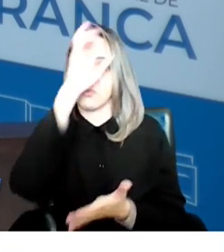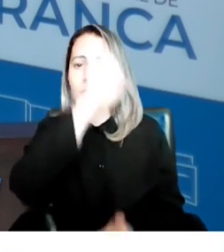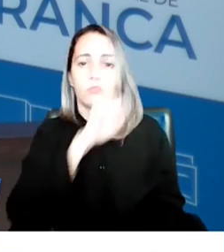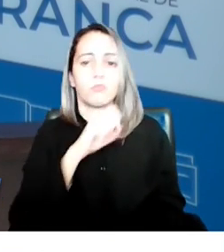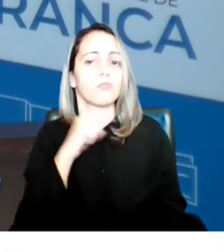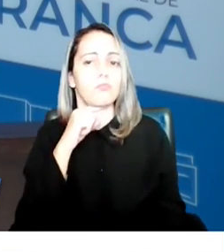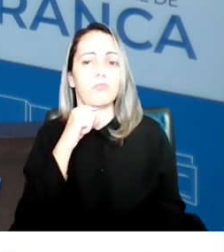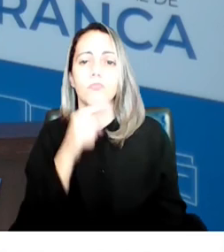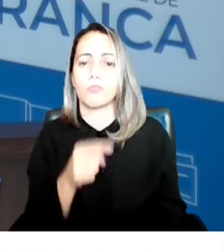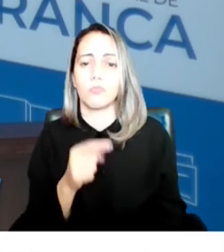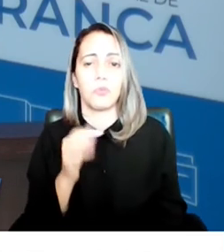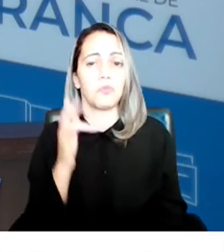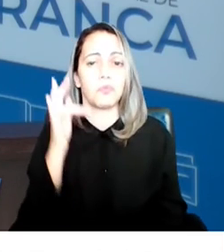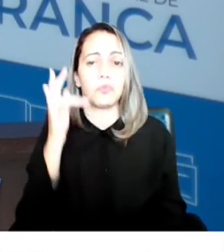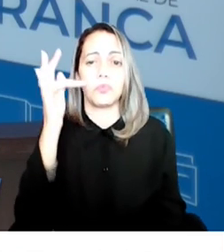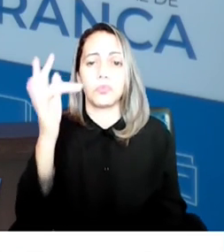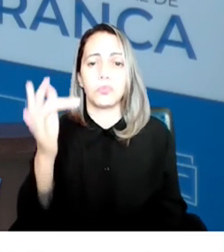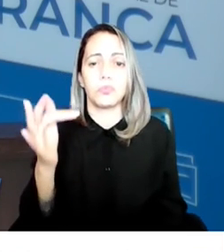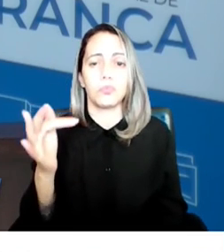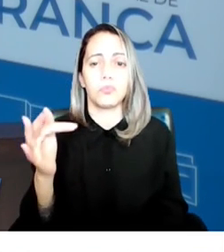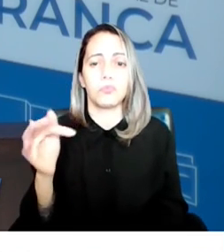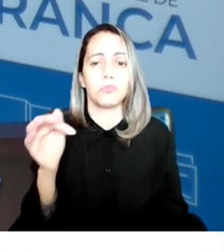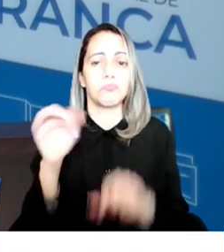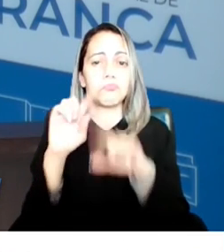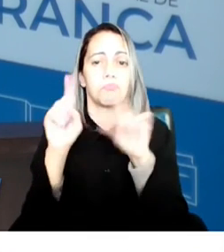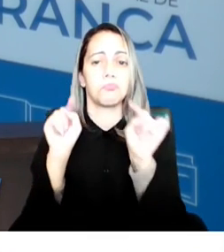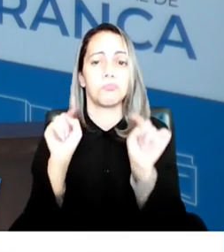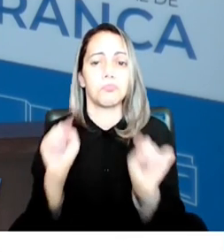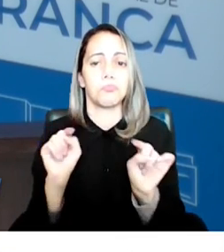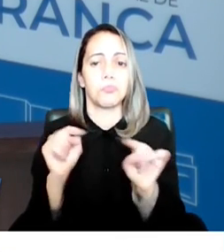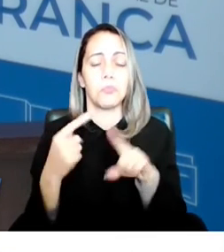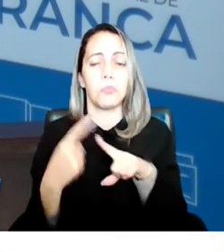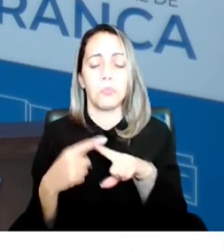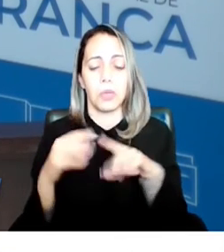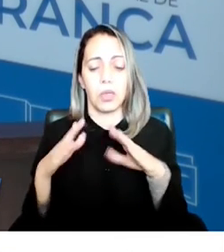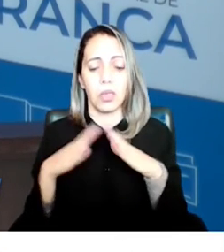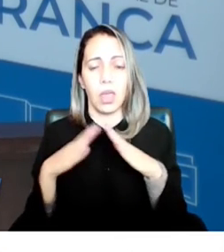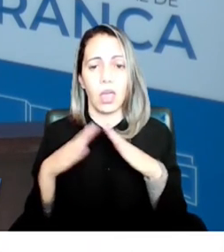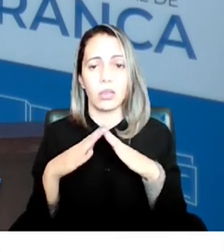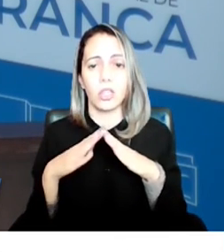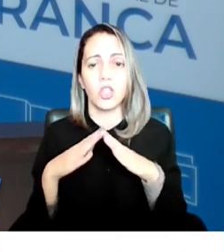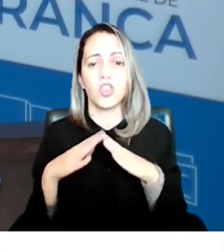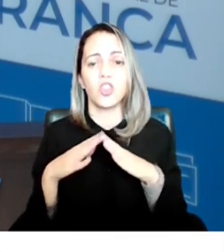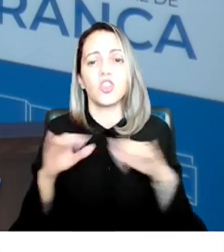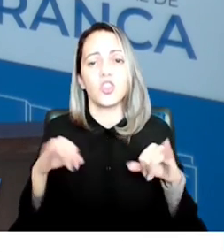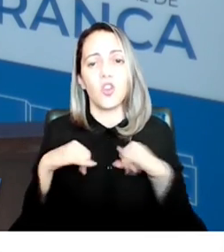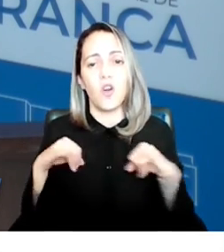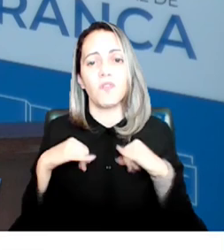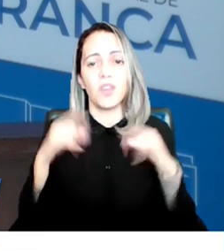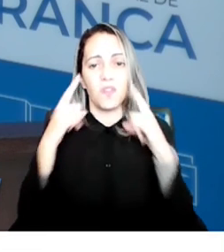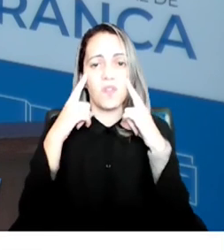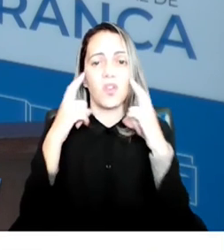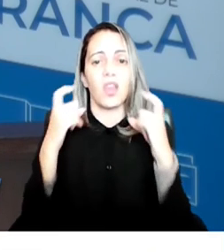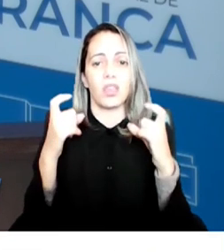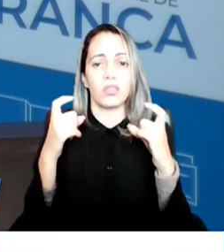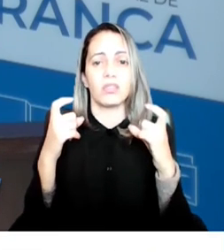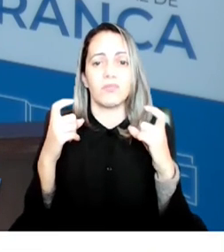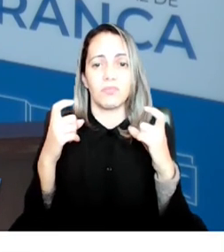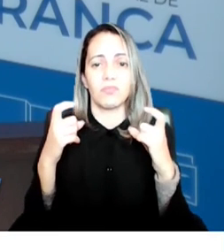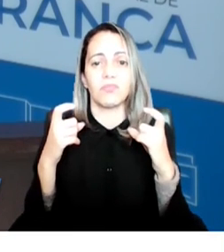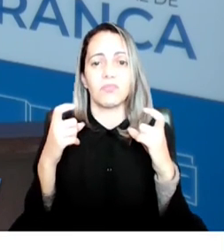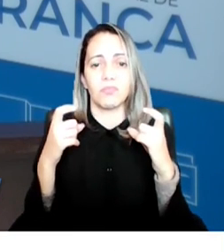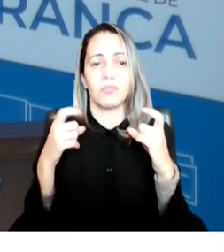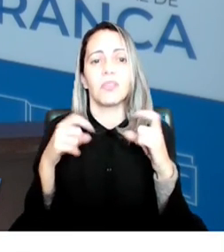vida, porque em casa tem gente que sofre violência, elas mesmas sofrem violências, claro que é a questão também do emprego, mas